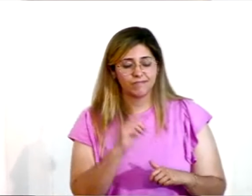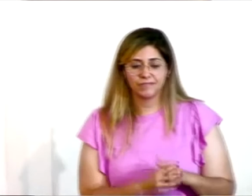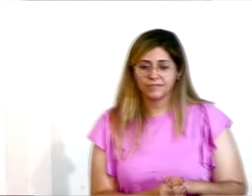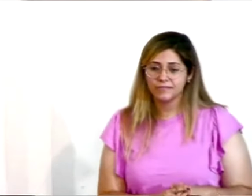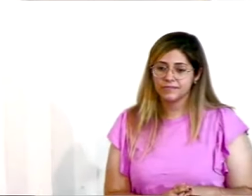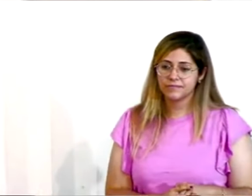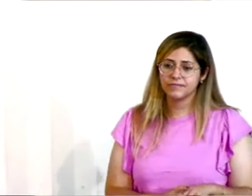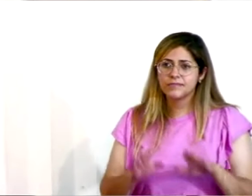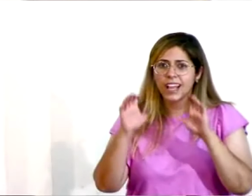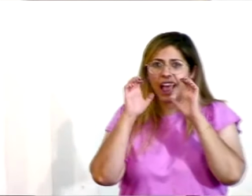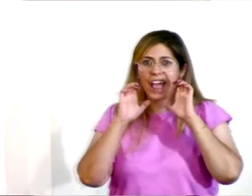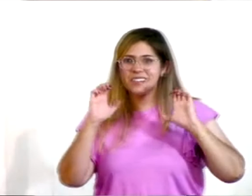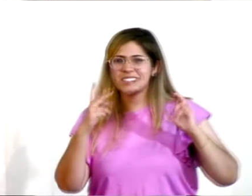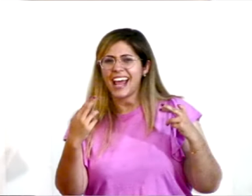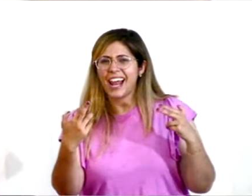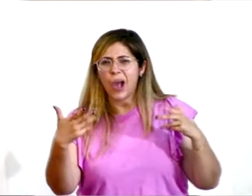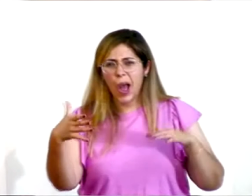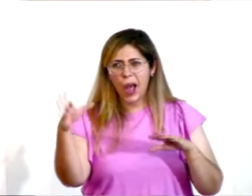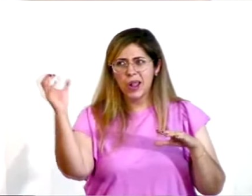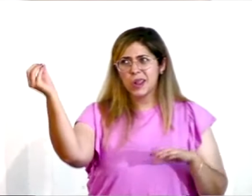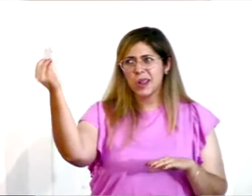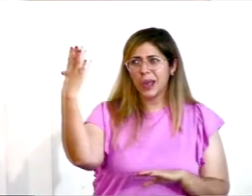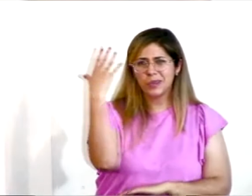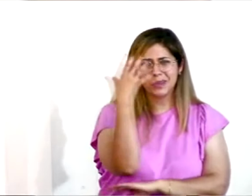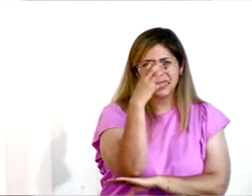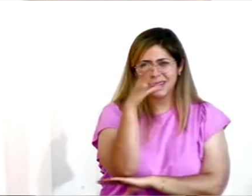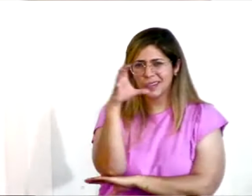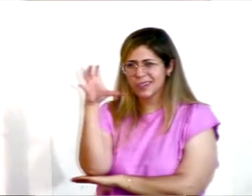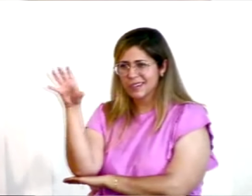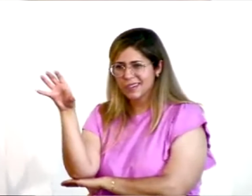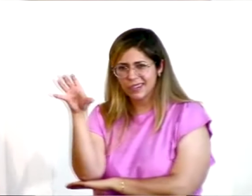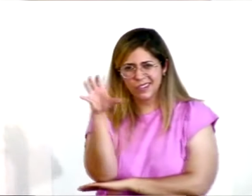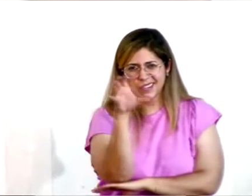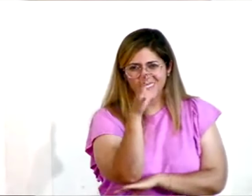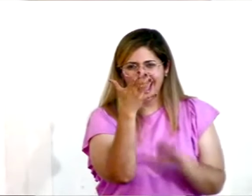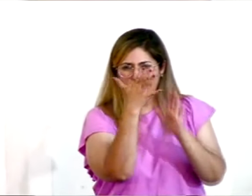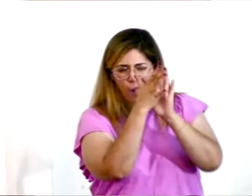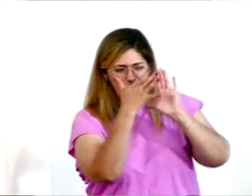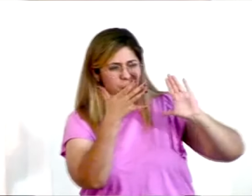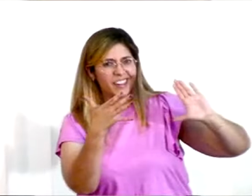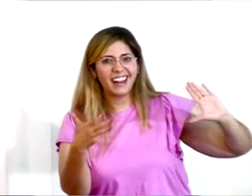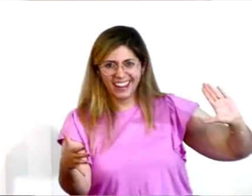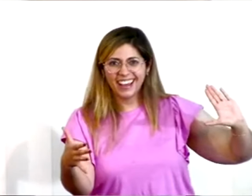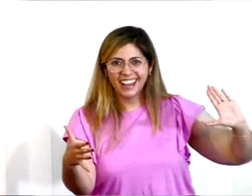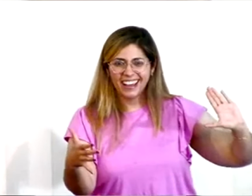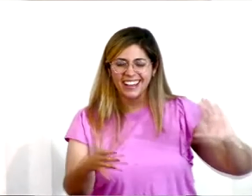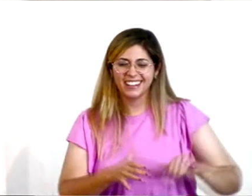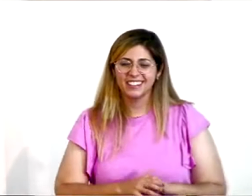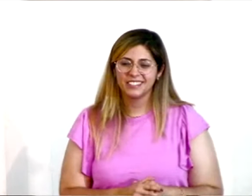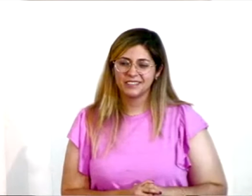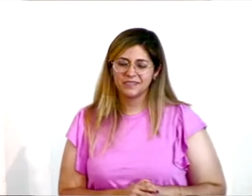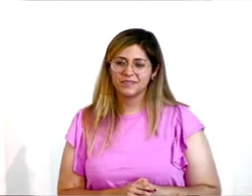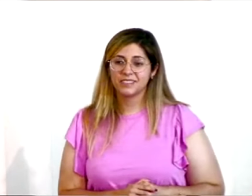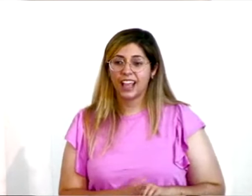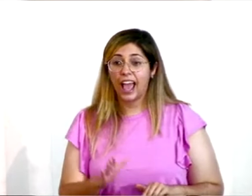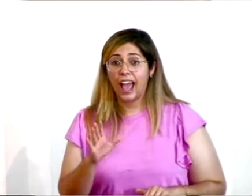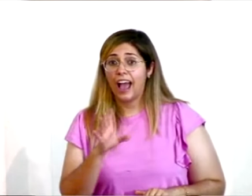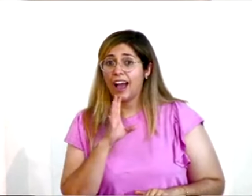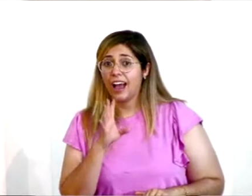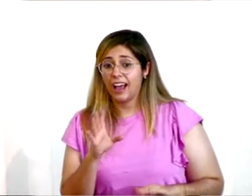é como uma candeia, é como uma luz, ele não pode ficar escondido, ele brilha. Me diga, me ajude a